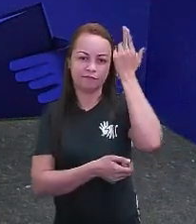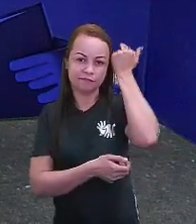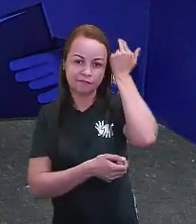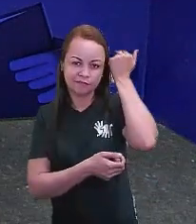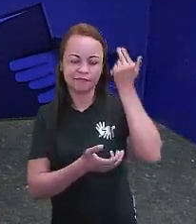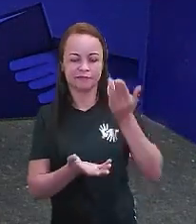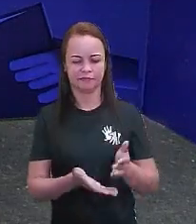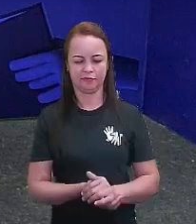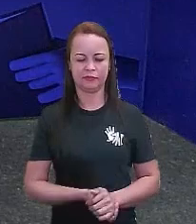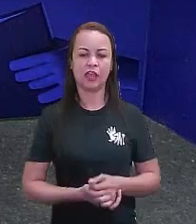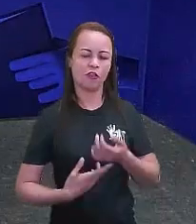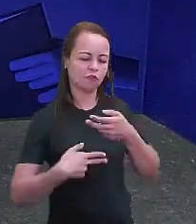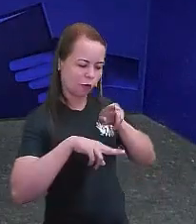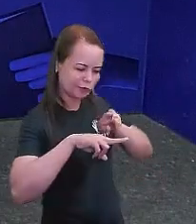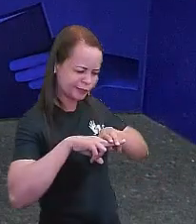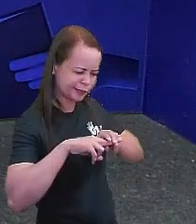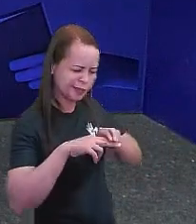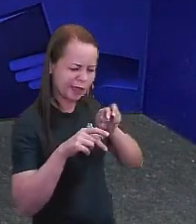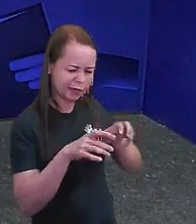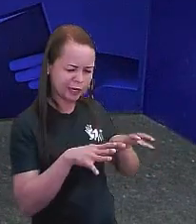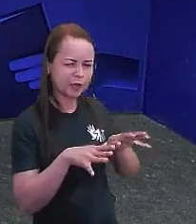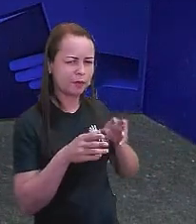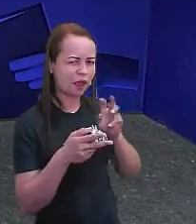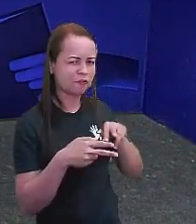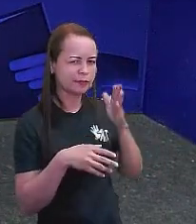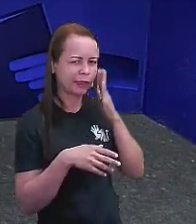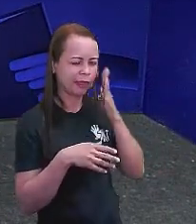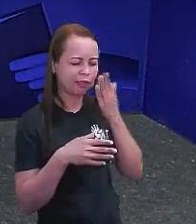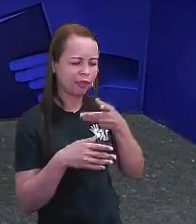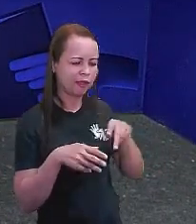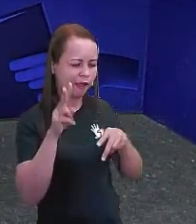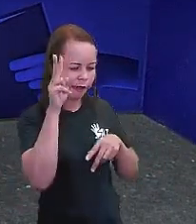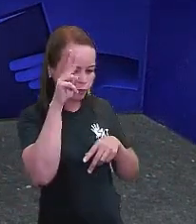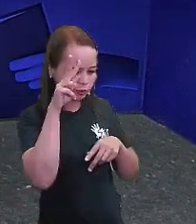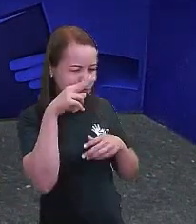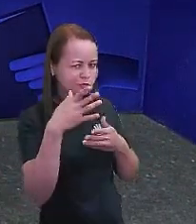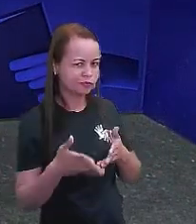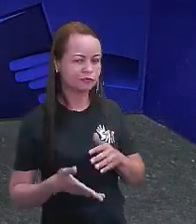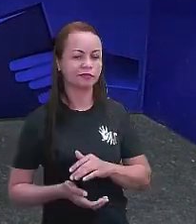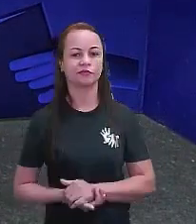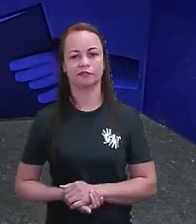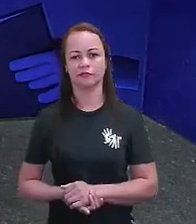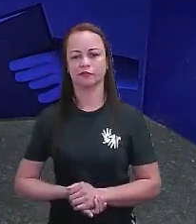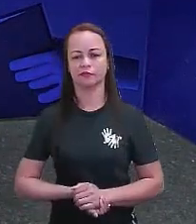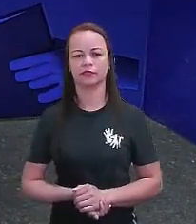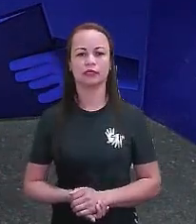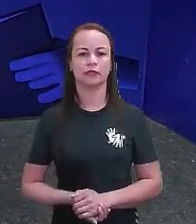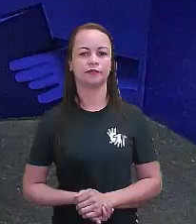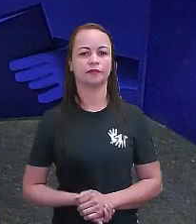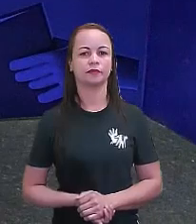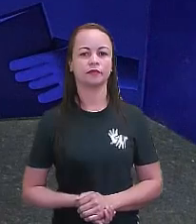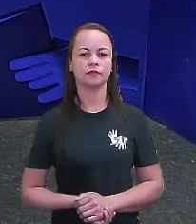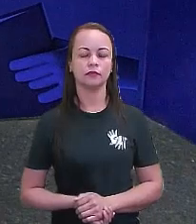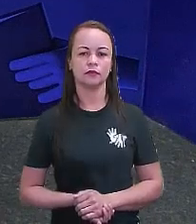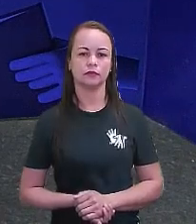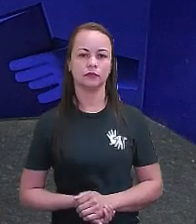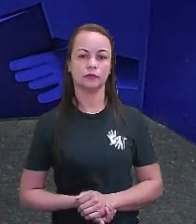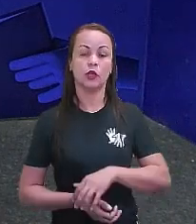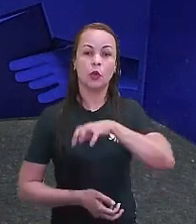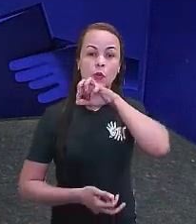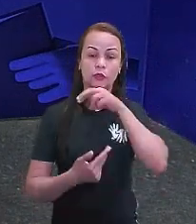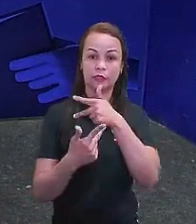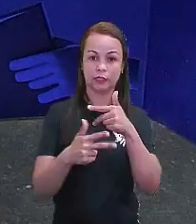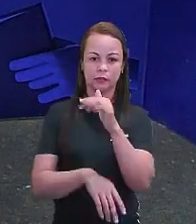bom? Isso, senta aqui, Lilinha. Ela vai sentar pra ouvir, tá, gente? A história. Vamos lá. Os animais